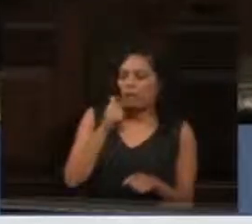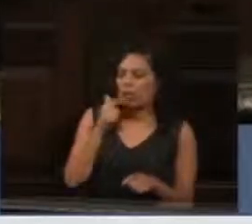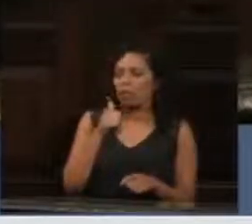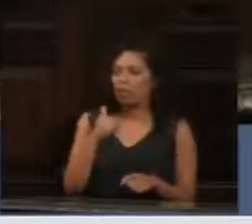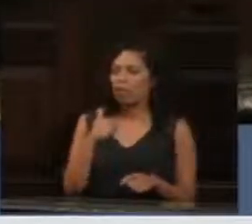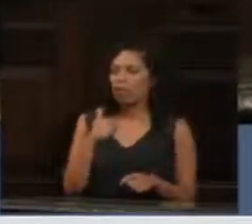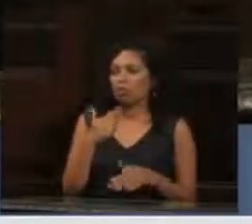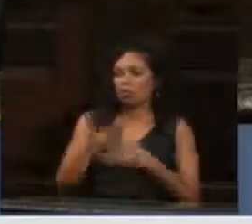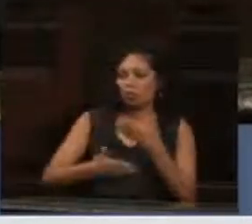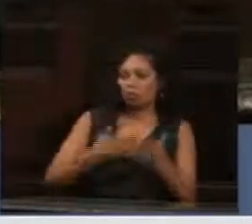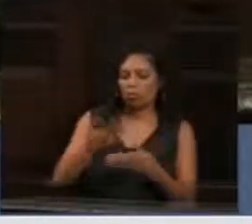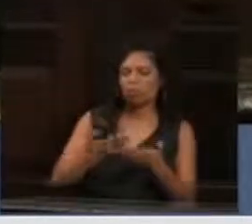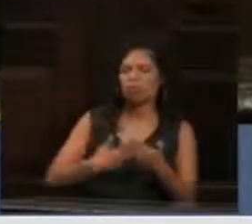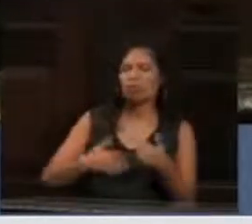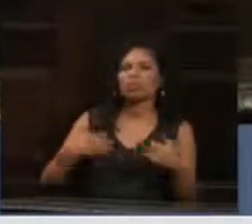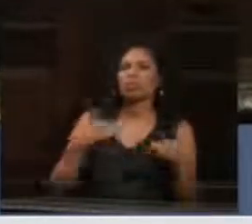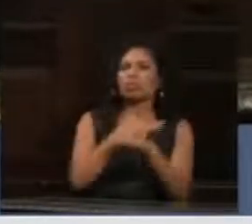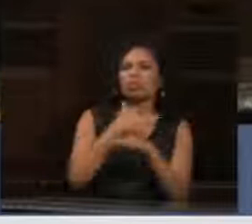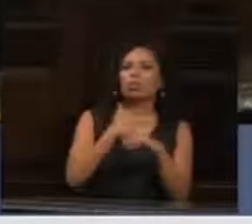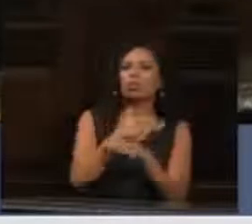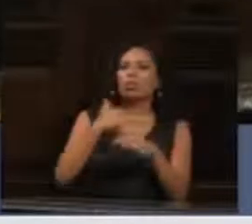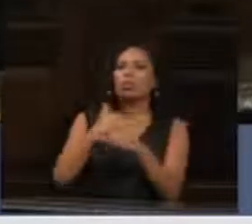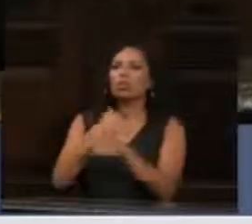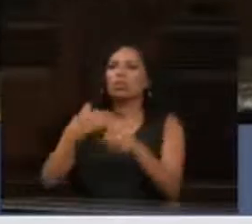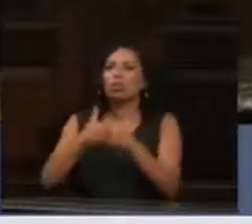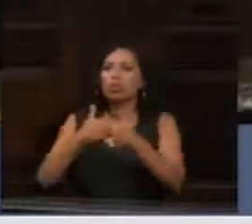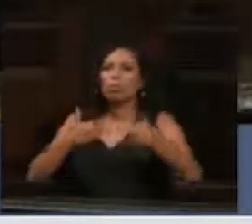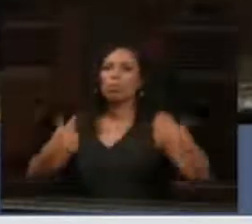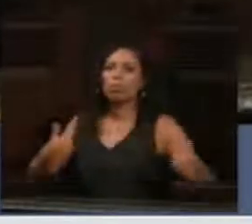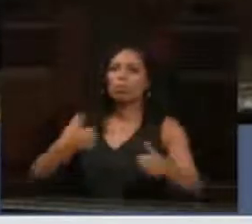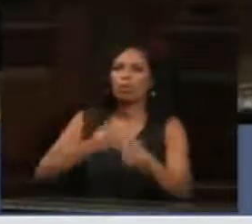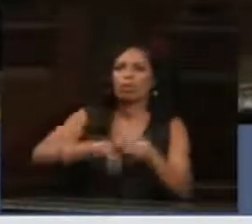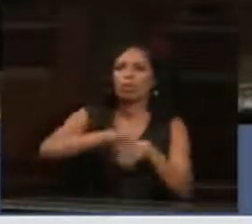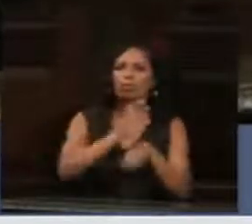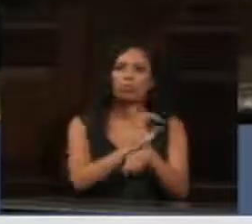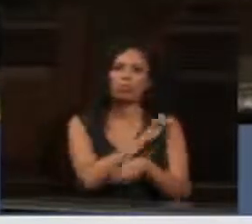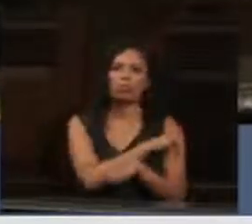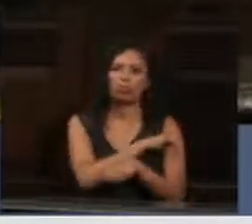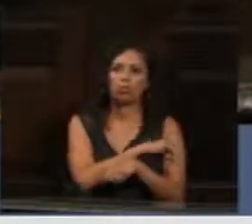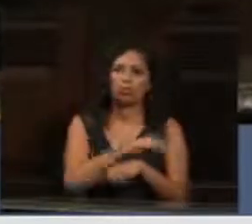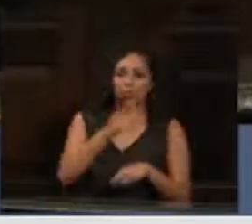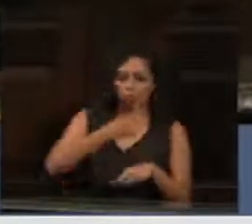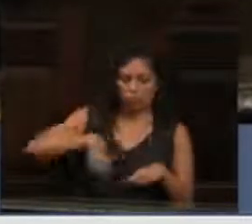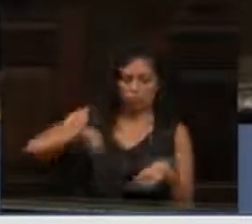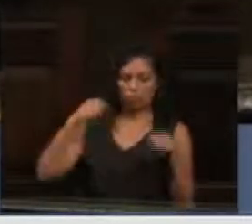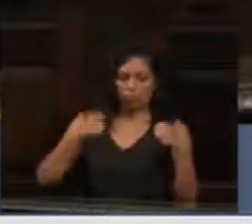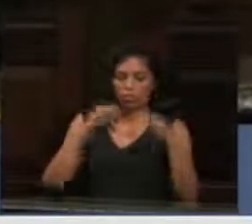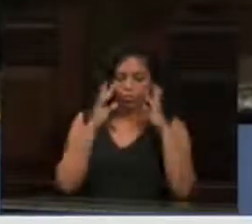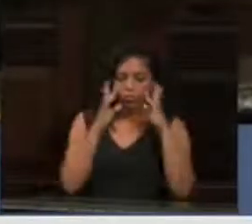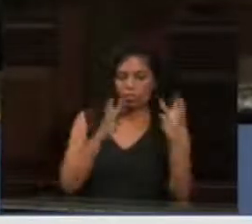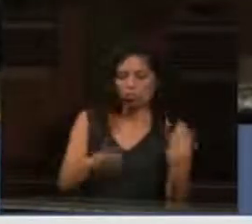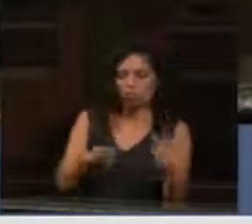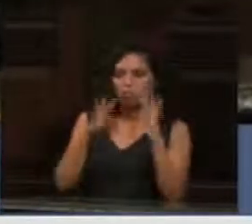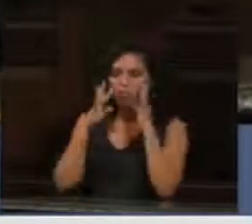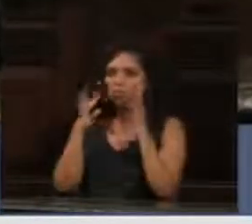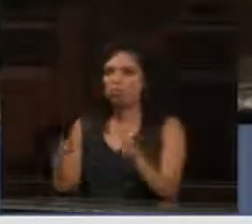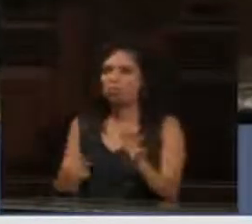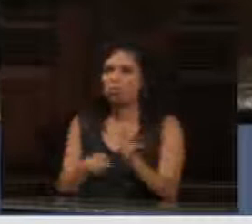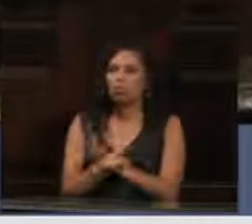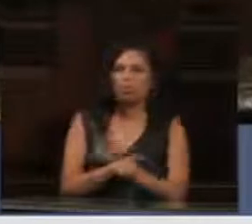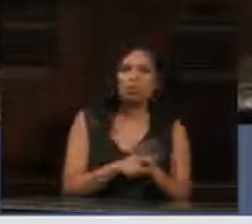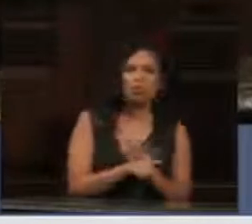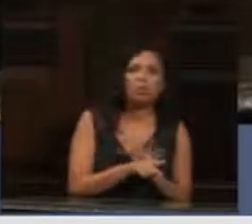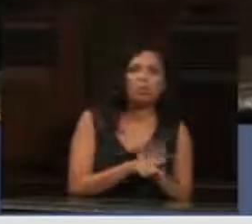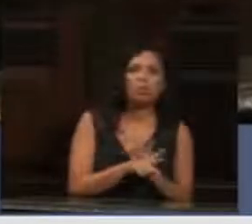região metropolitana do Rio de Janeiro. Portanto, nada disso é coincidência, temos que atuar como poder